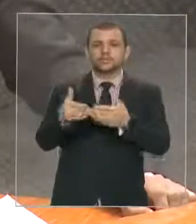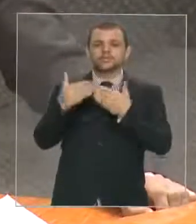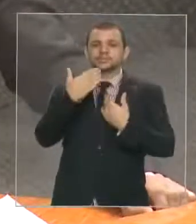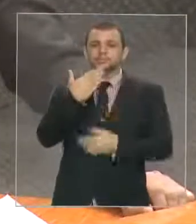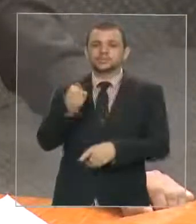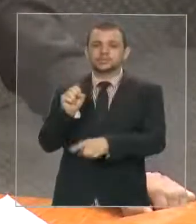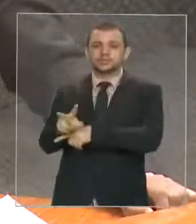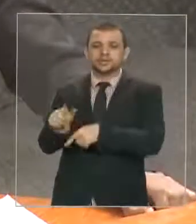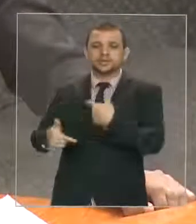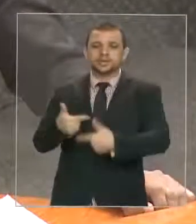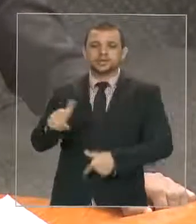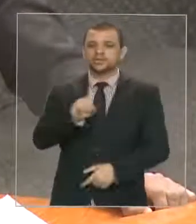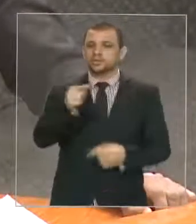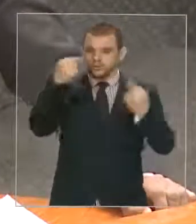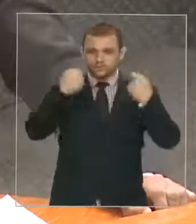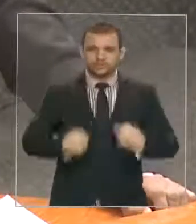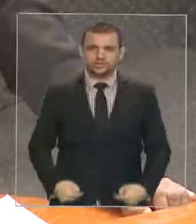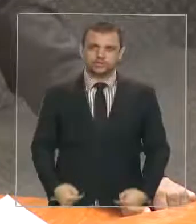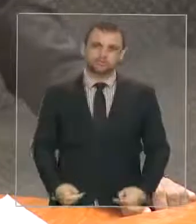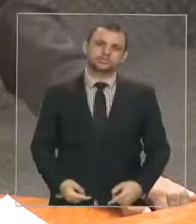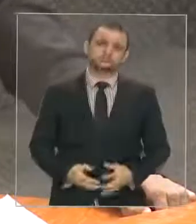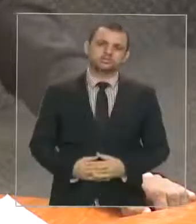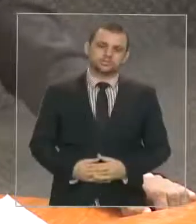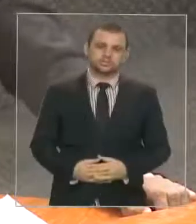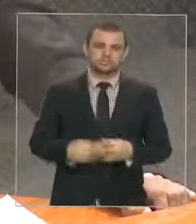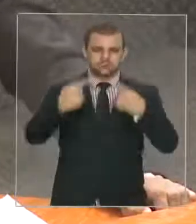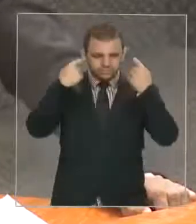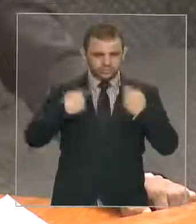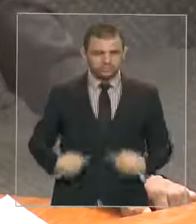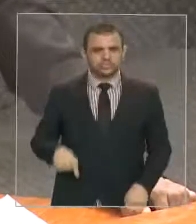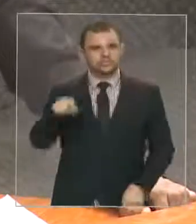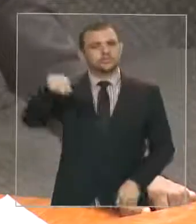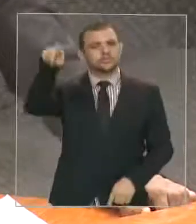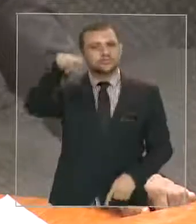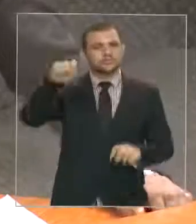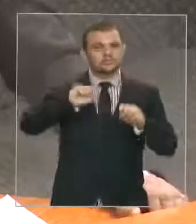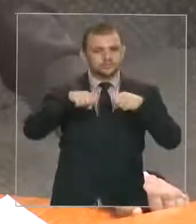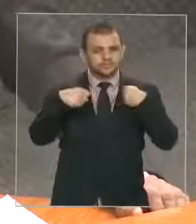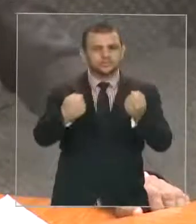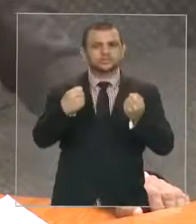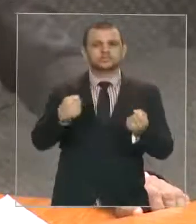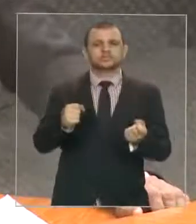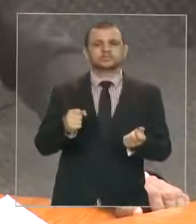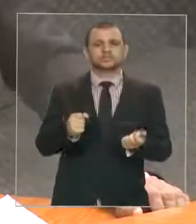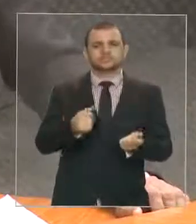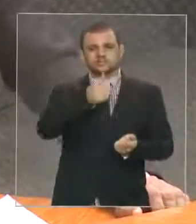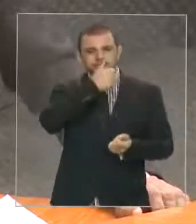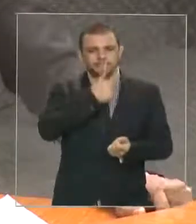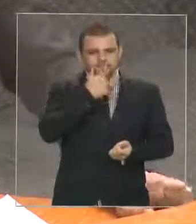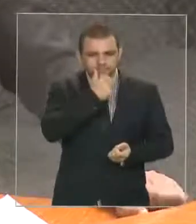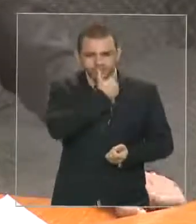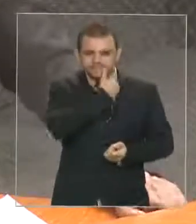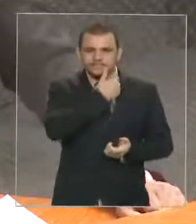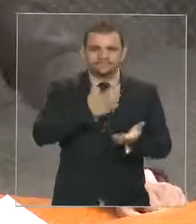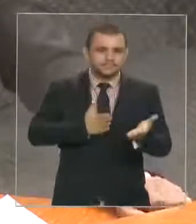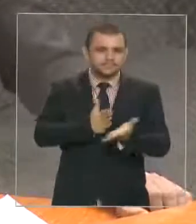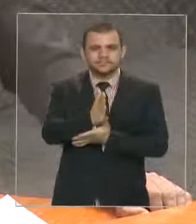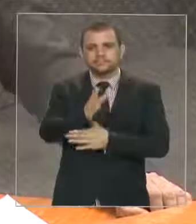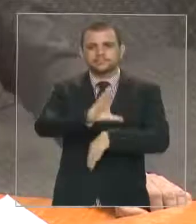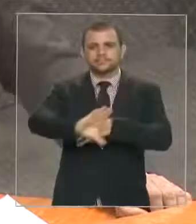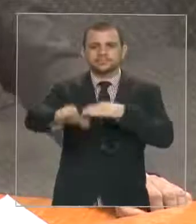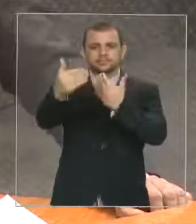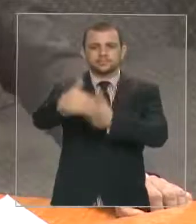Estão aqui dignamente. Se esforçaram, se dedicaram para passar num concurso